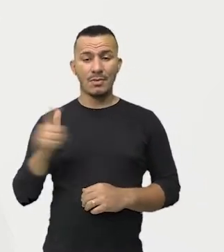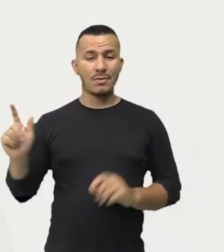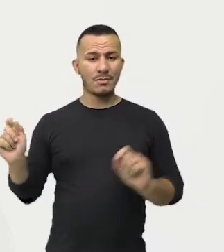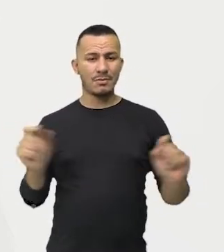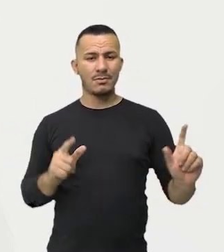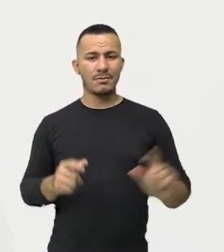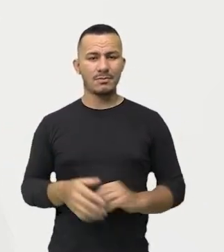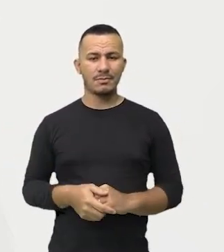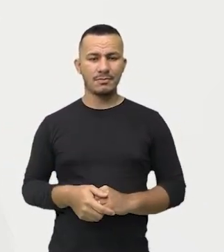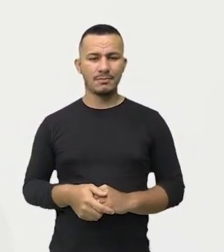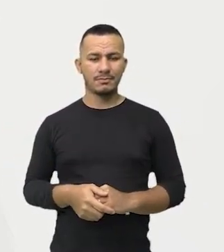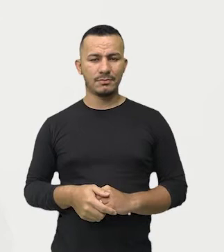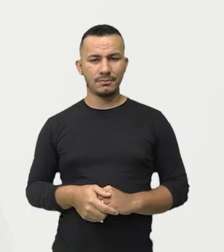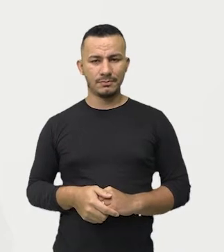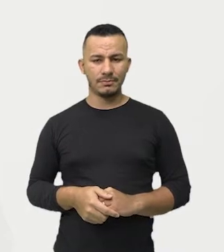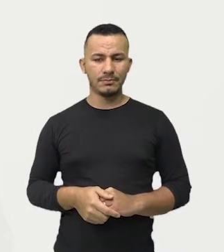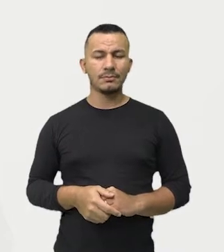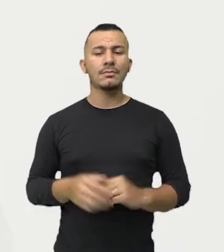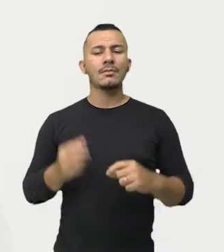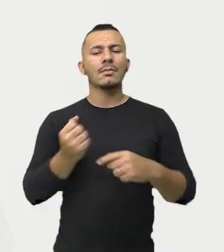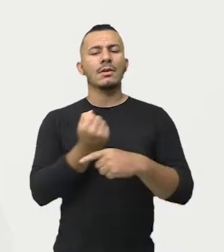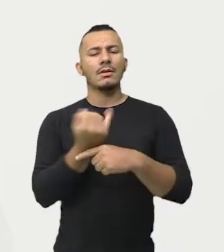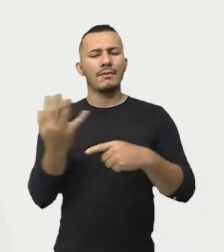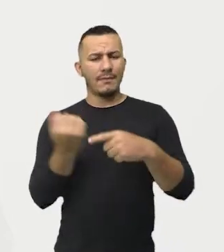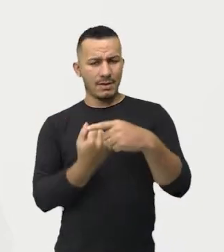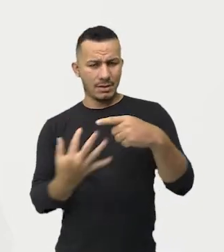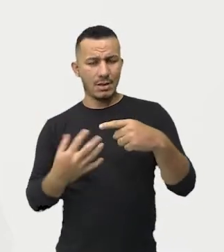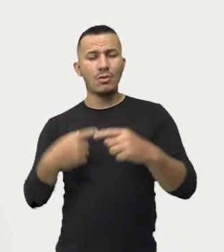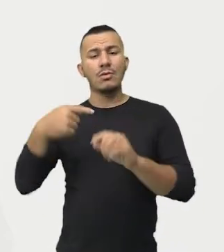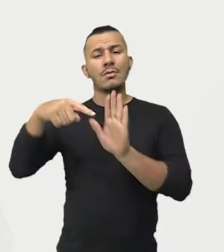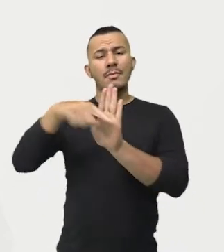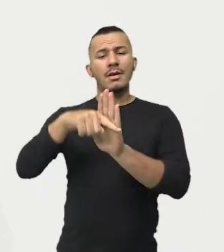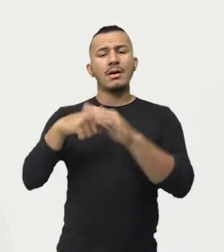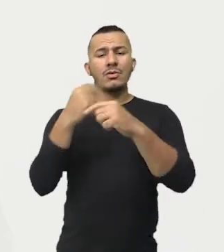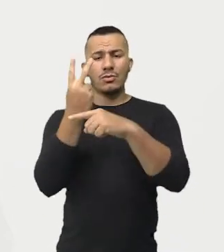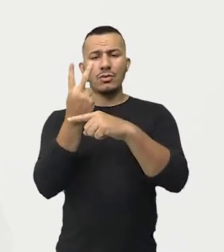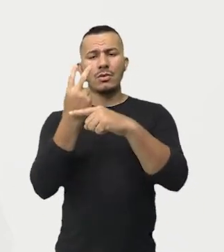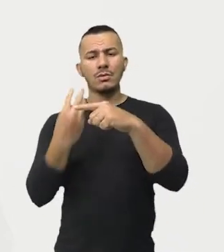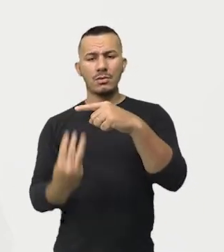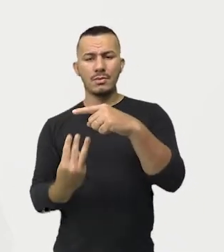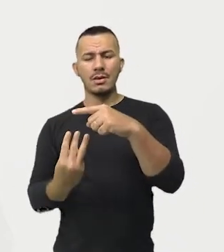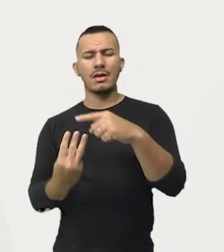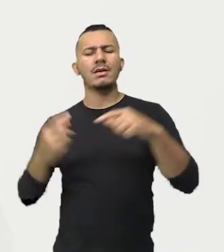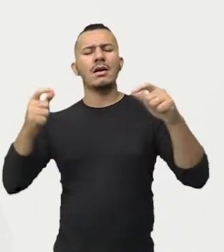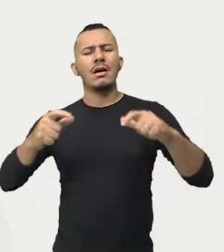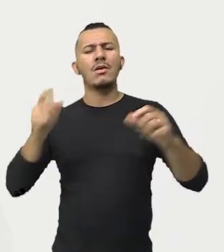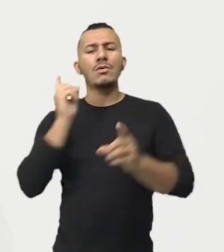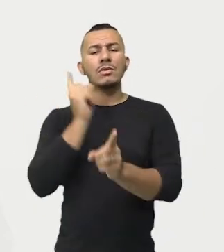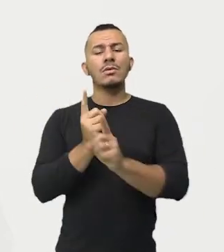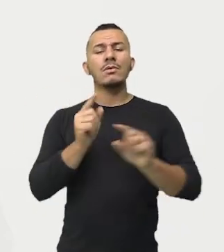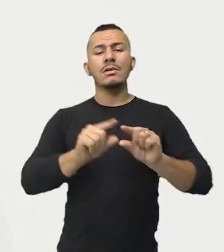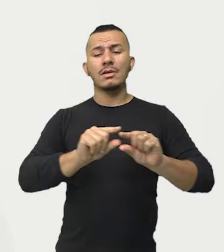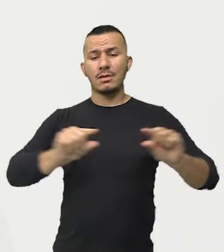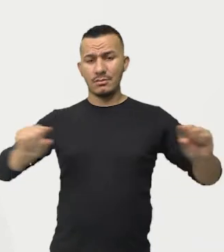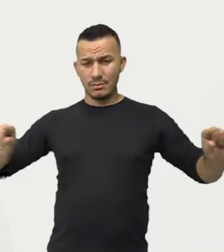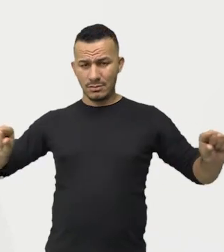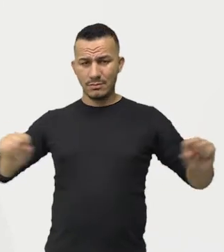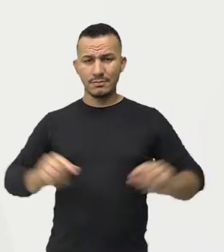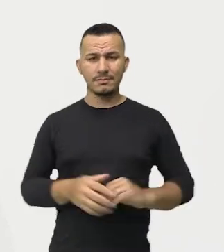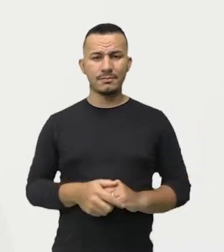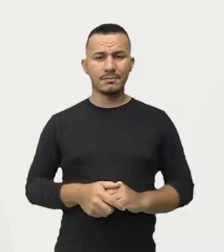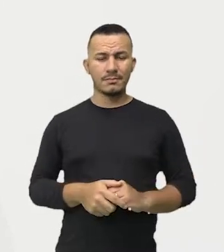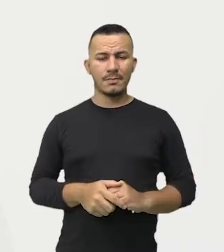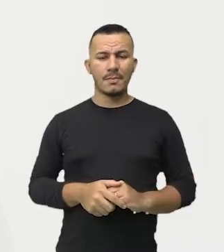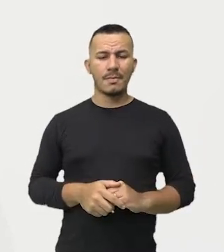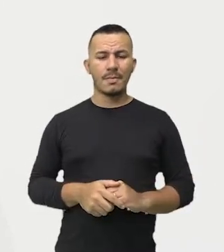exemplo. Onde fica representada a fração menos 2 sobre 3? Menos 2 sobre 3, pessoal,